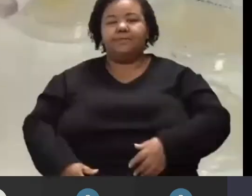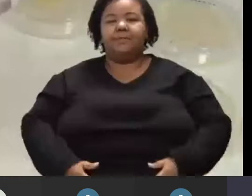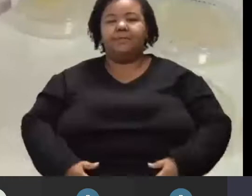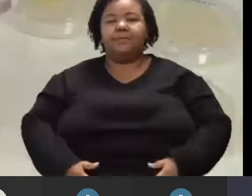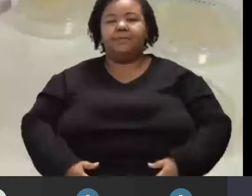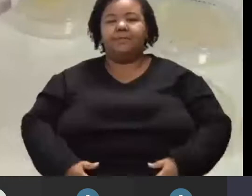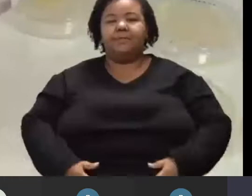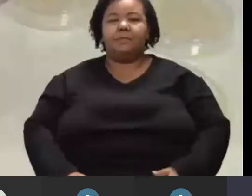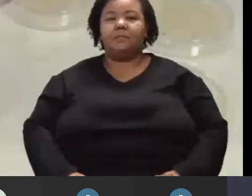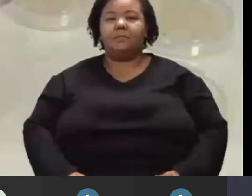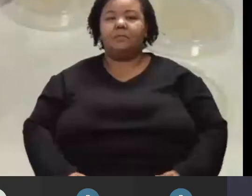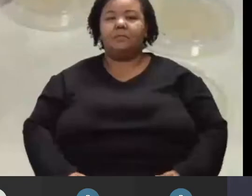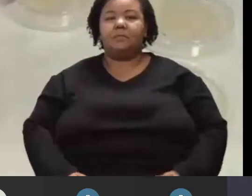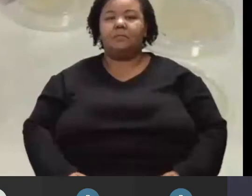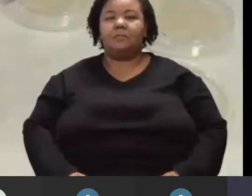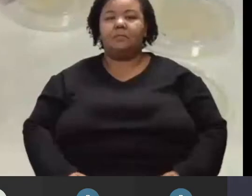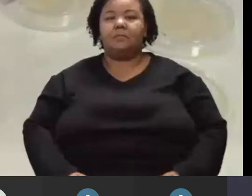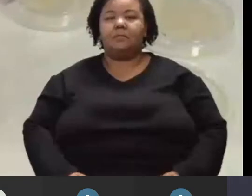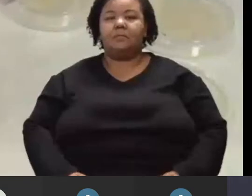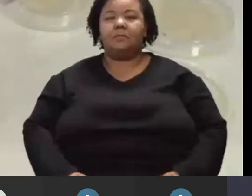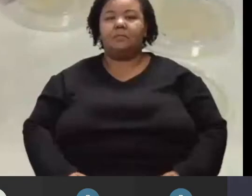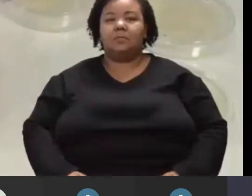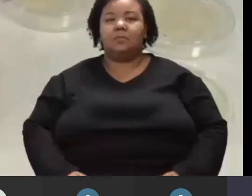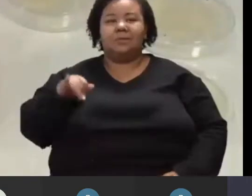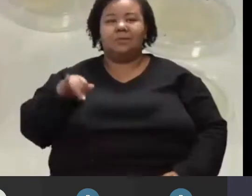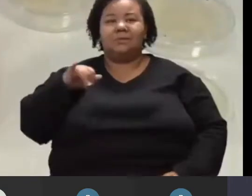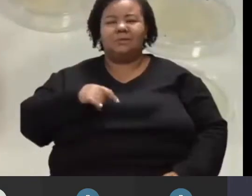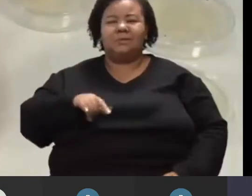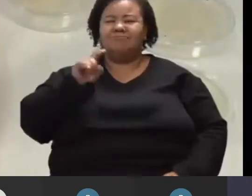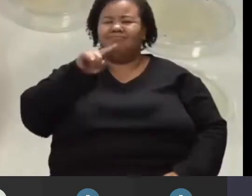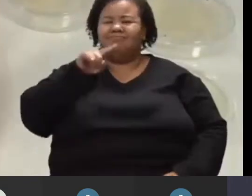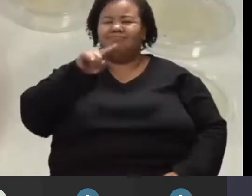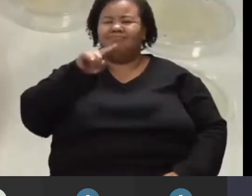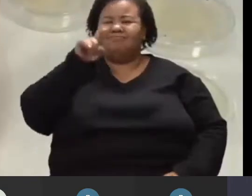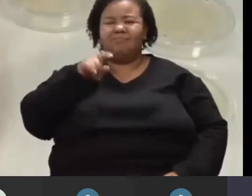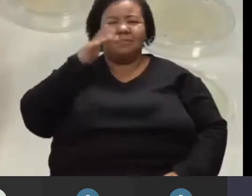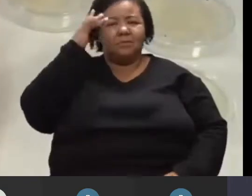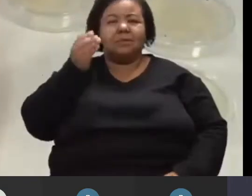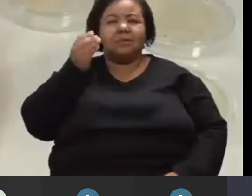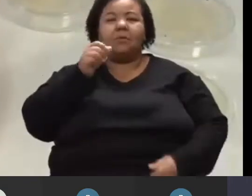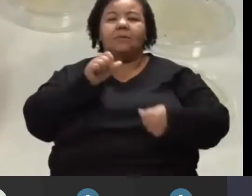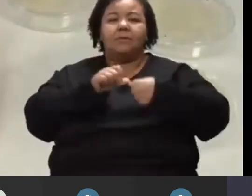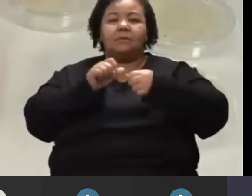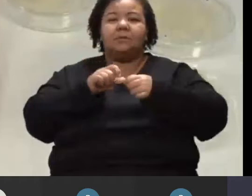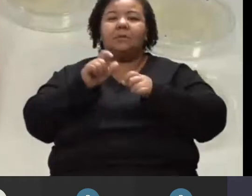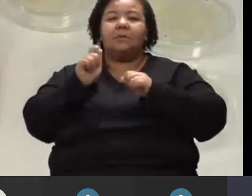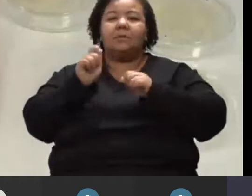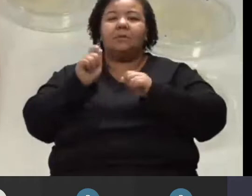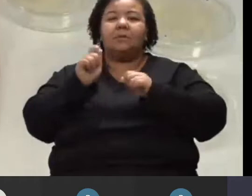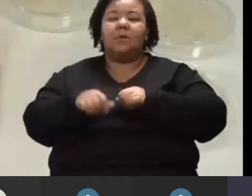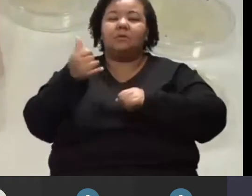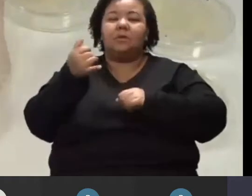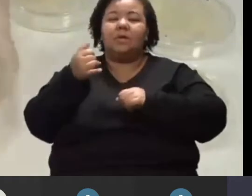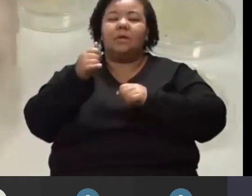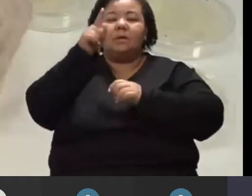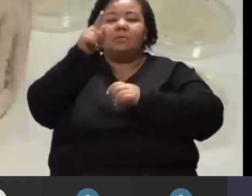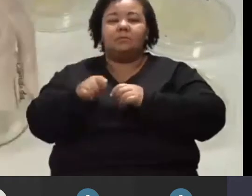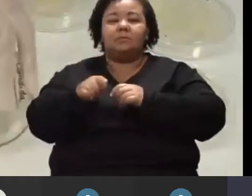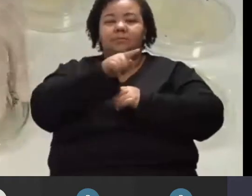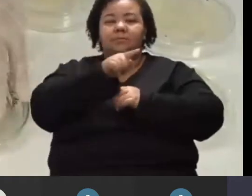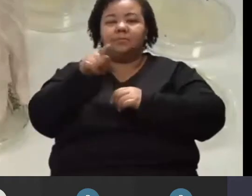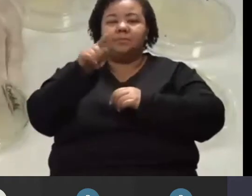Eu tenho dúvida, não sei exatamente como fazer. Você pode dividir a placa em 4, então pegue uma canetinha e divida ali a placa